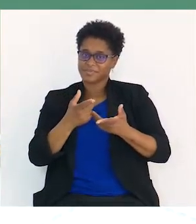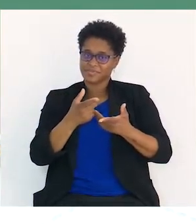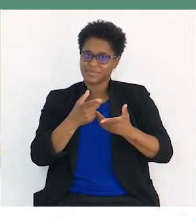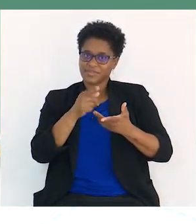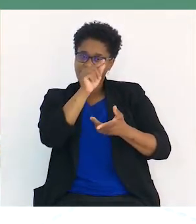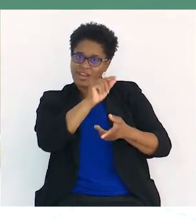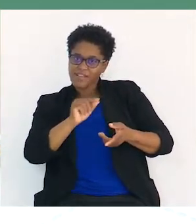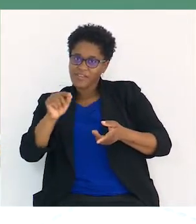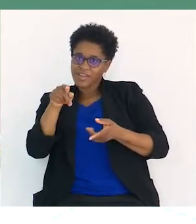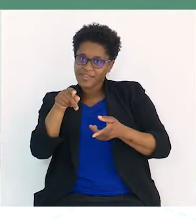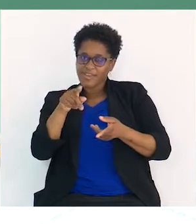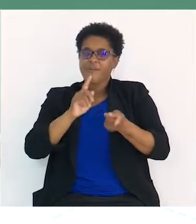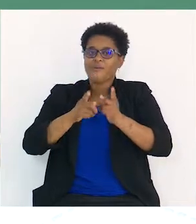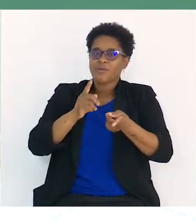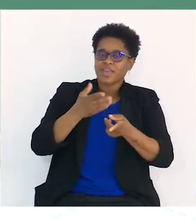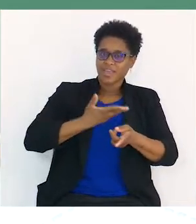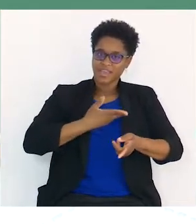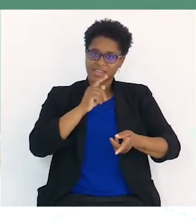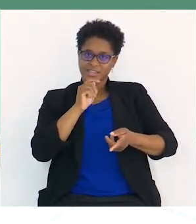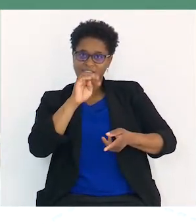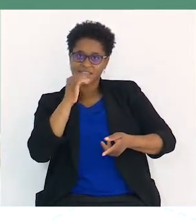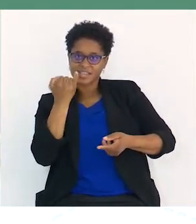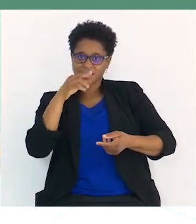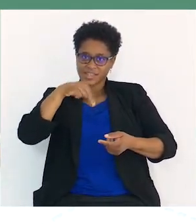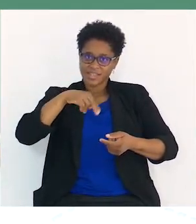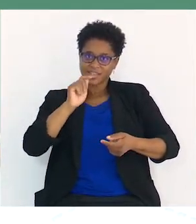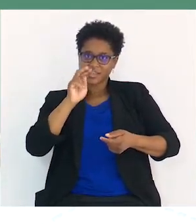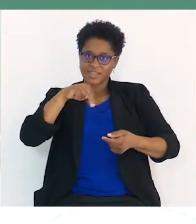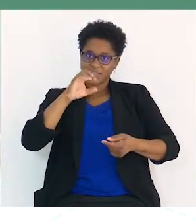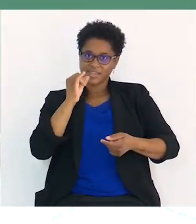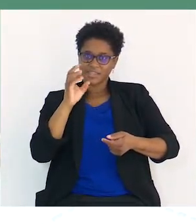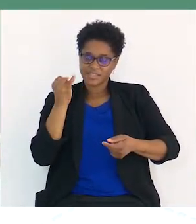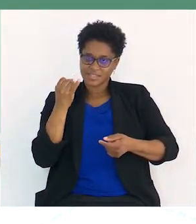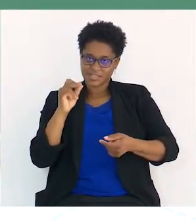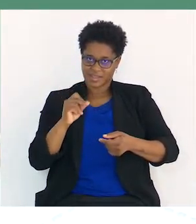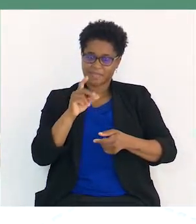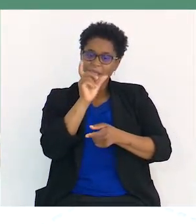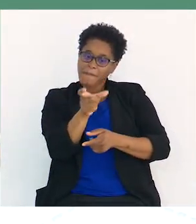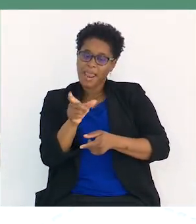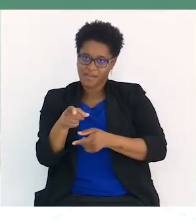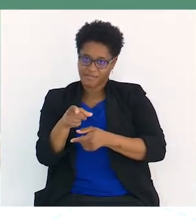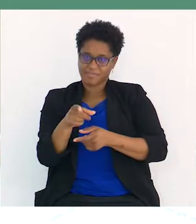levar aqui aquilo que é a desinência. Portanto, a palavra desinência.